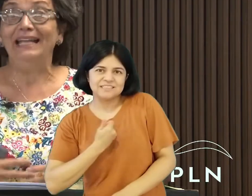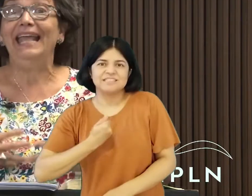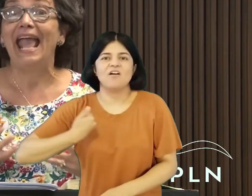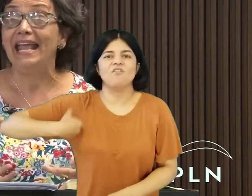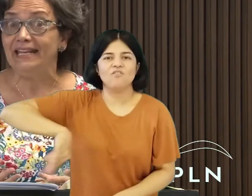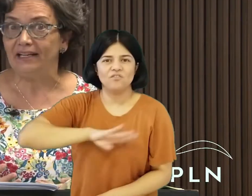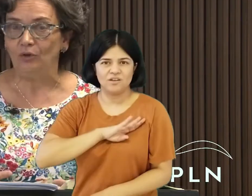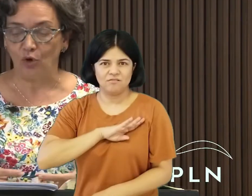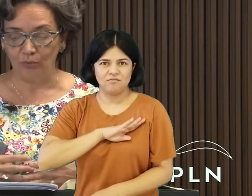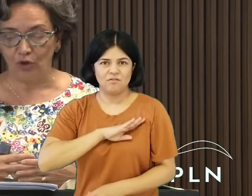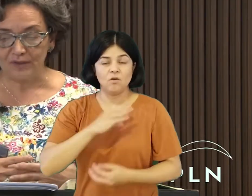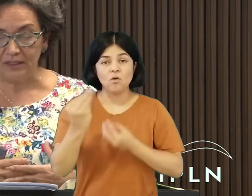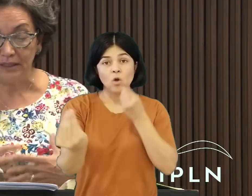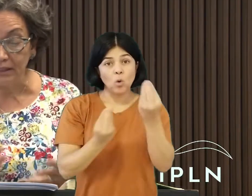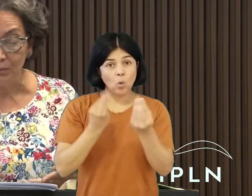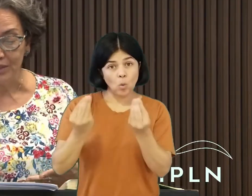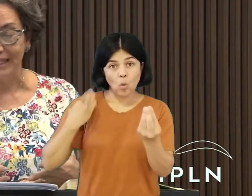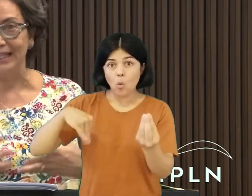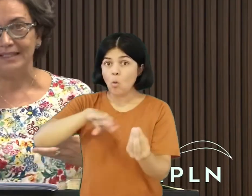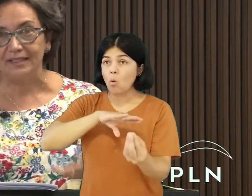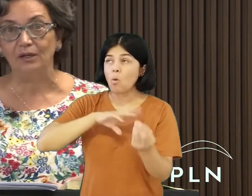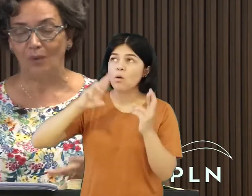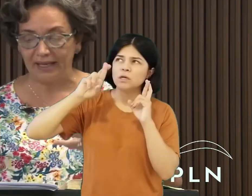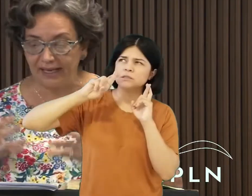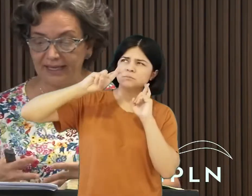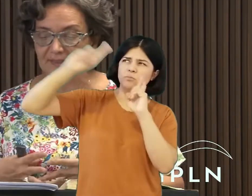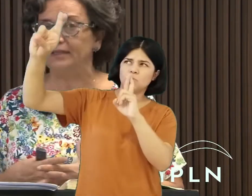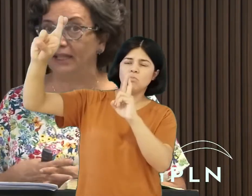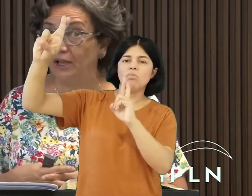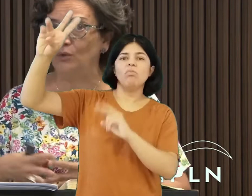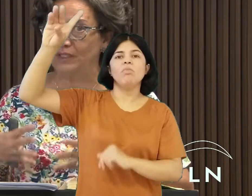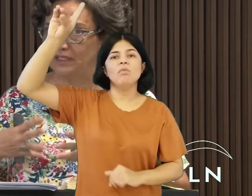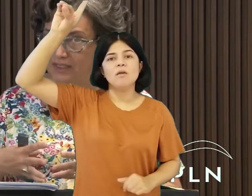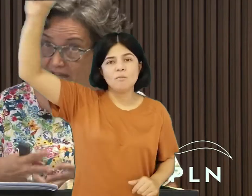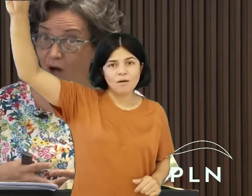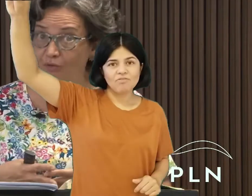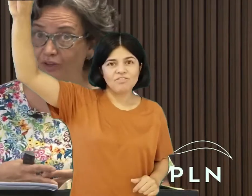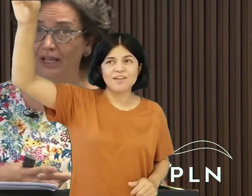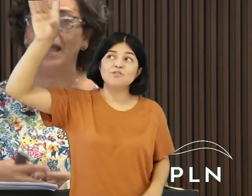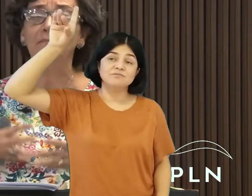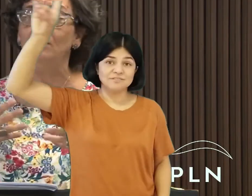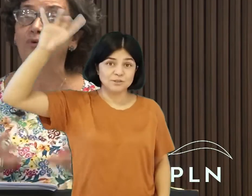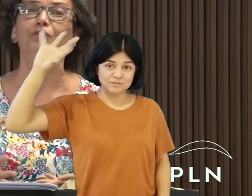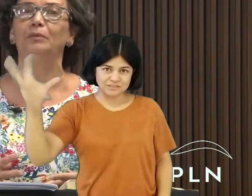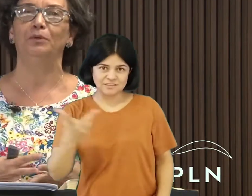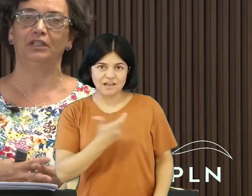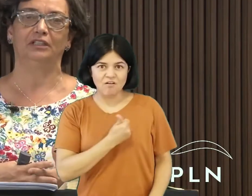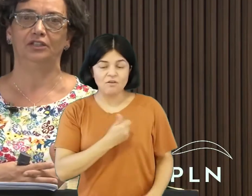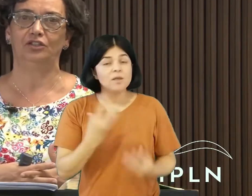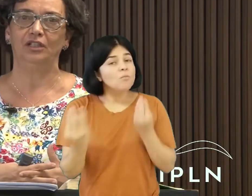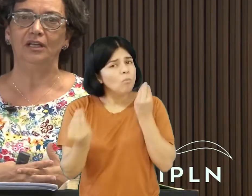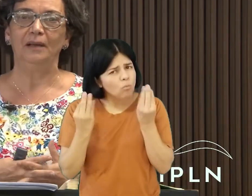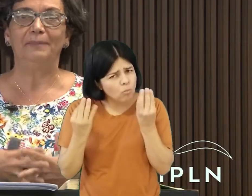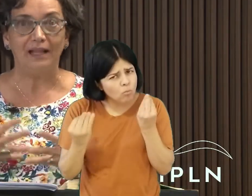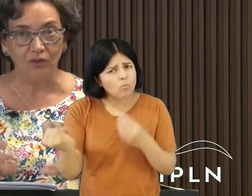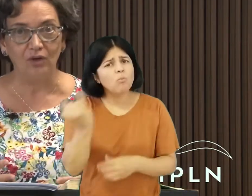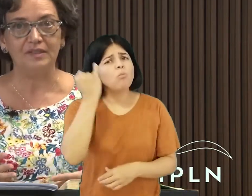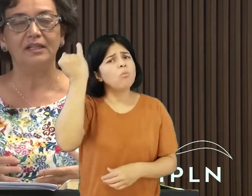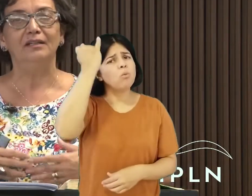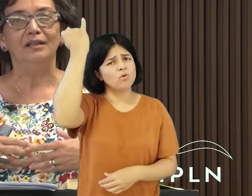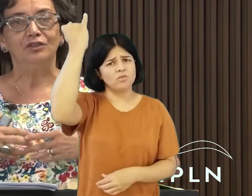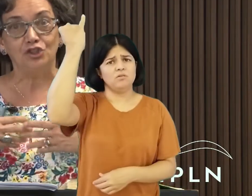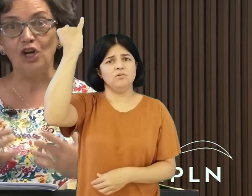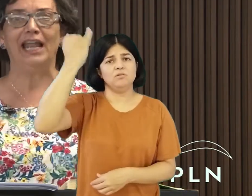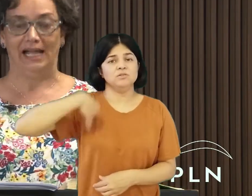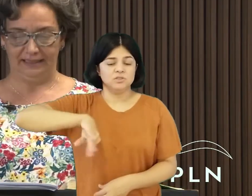A maneira como nós damos atenção a esse Deus que salva é muito importante para a